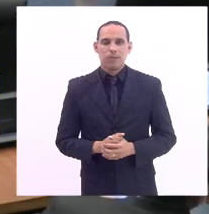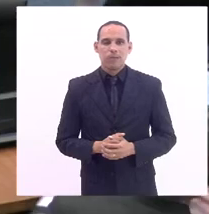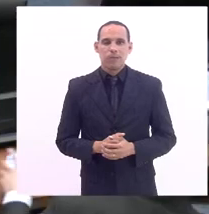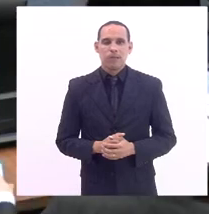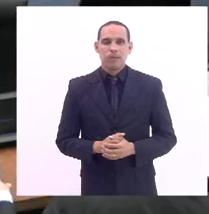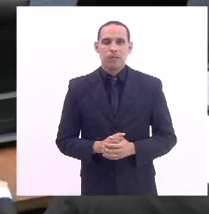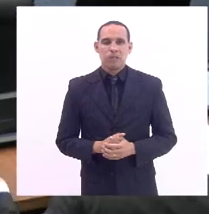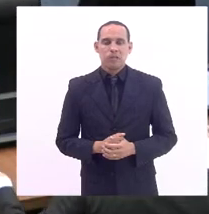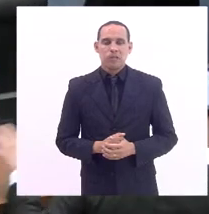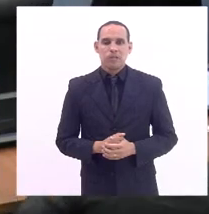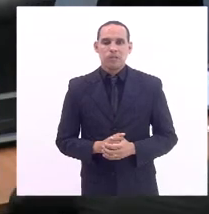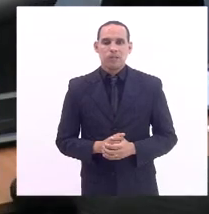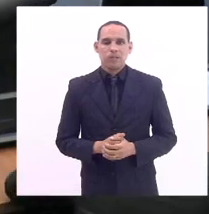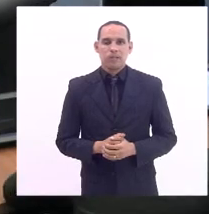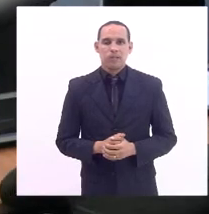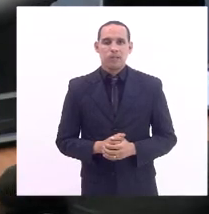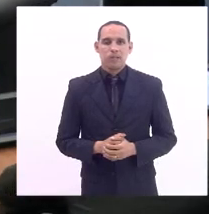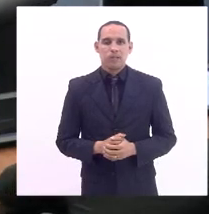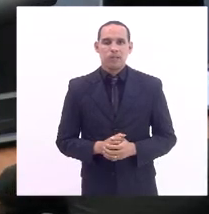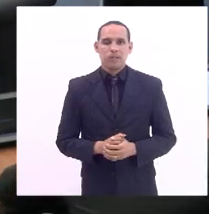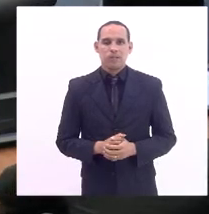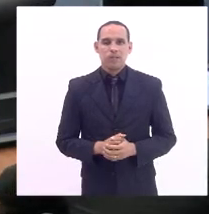Tá ok.